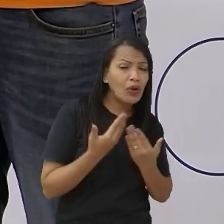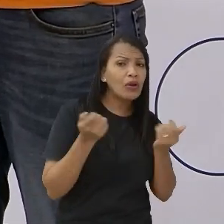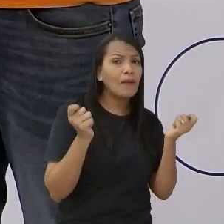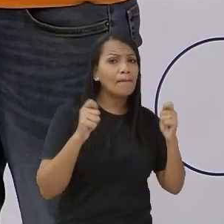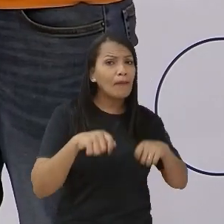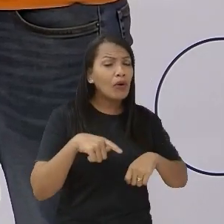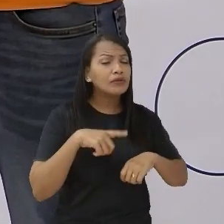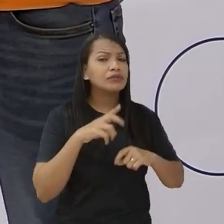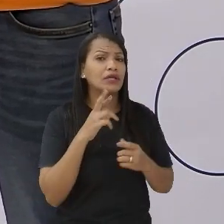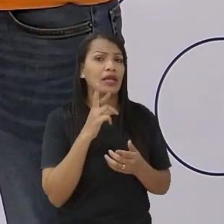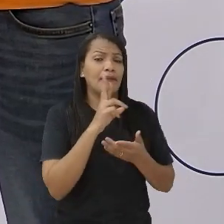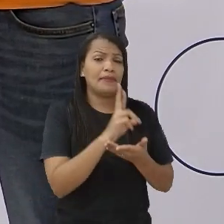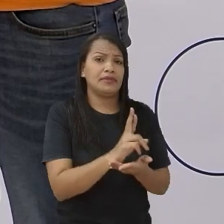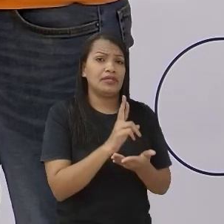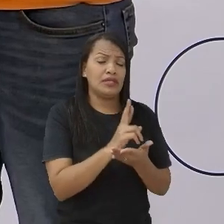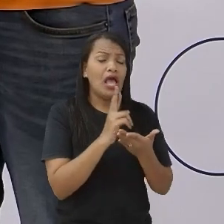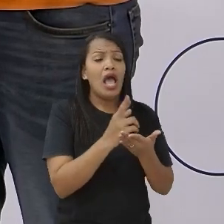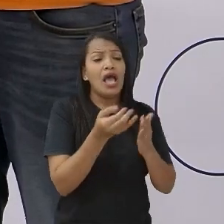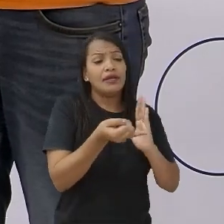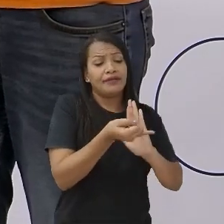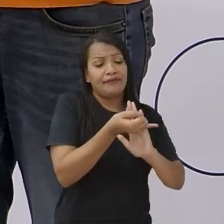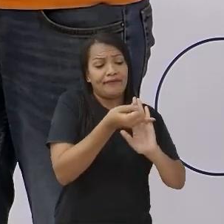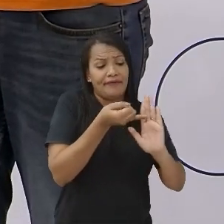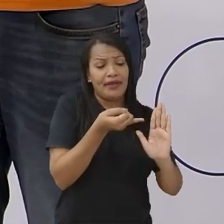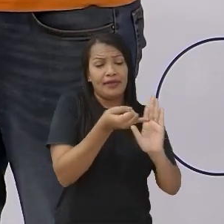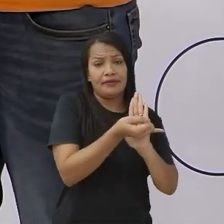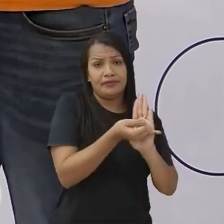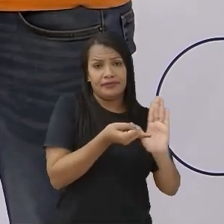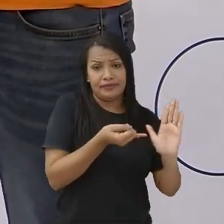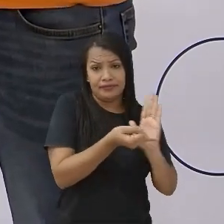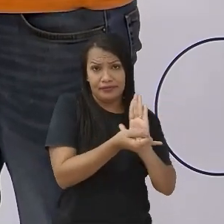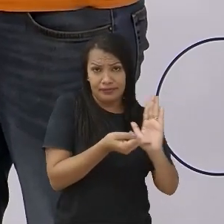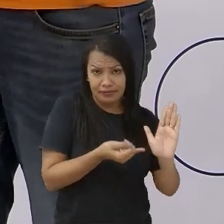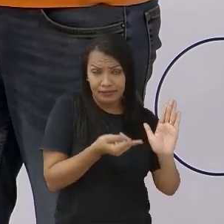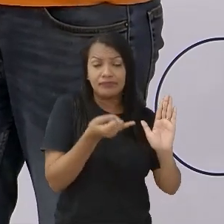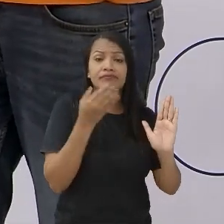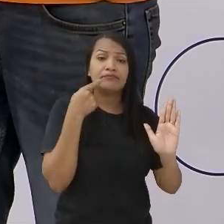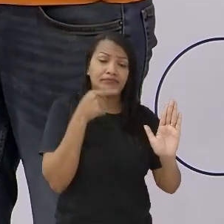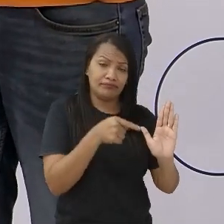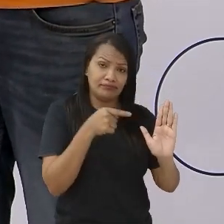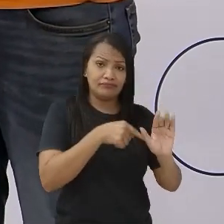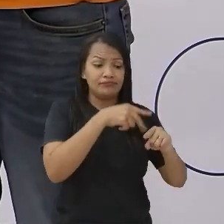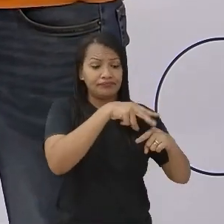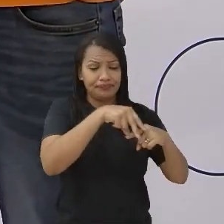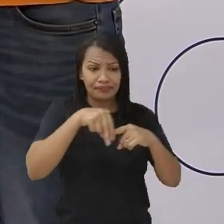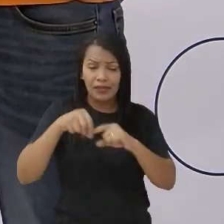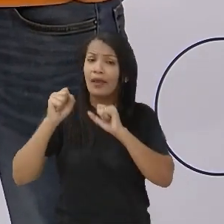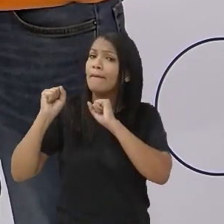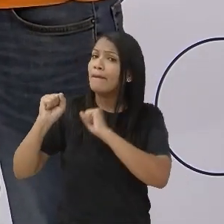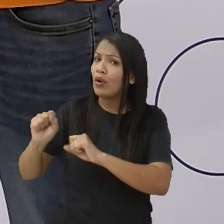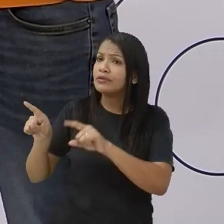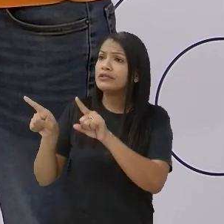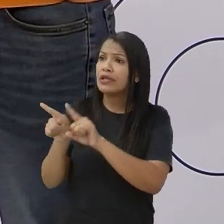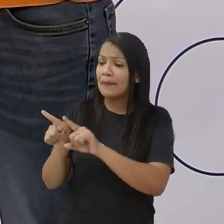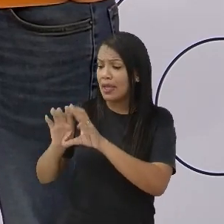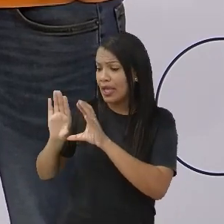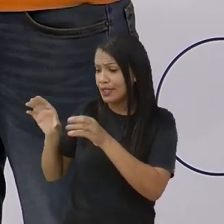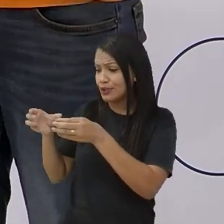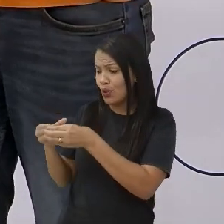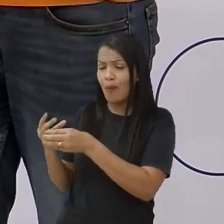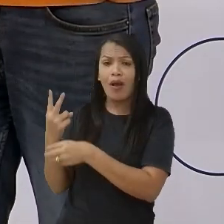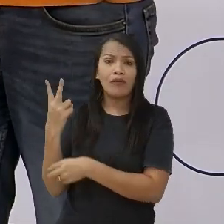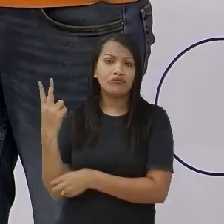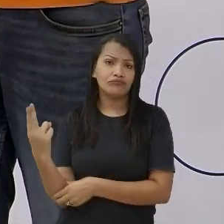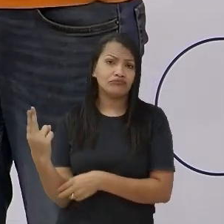representar isso em versos inspirados ali nas literaturas de cordel que elas levaram. Isso. E elas podem até fazer essa atividade até em grupo, em